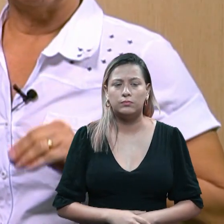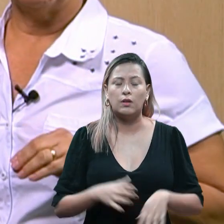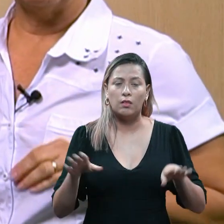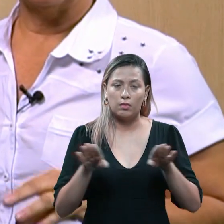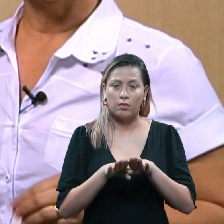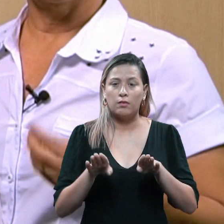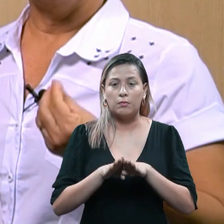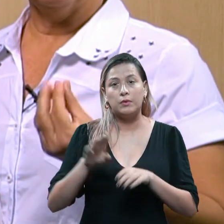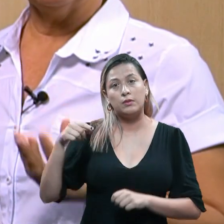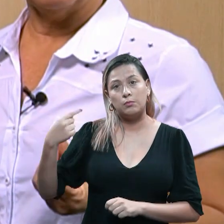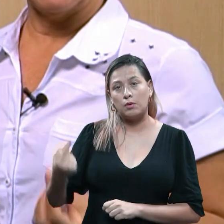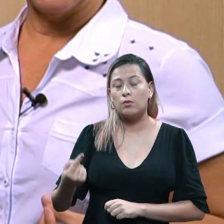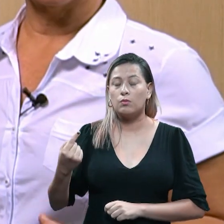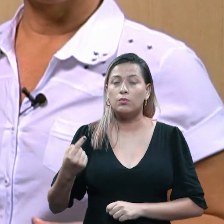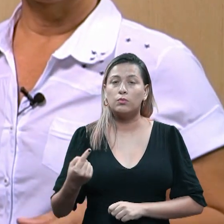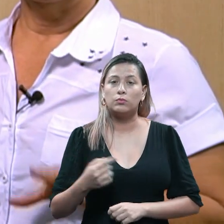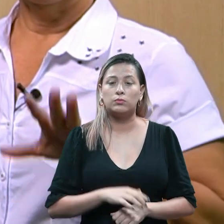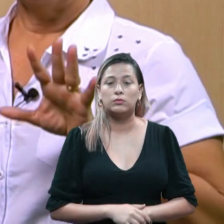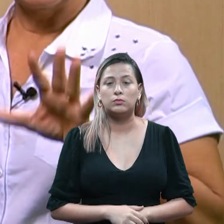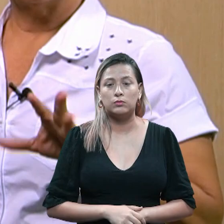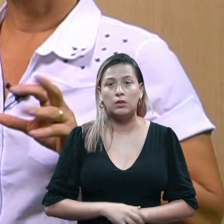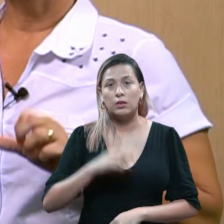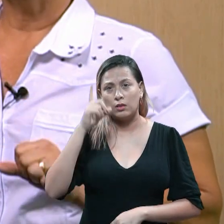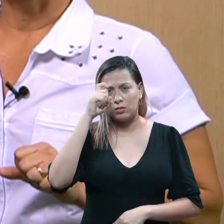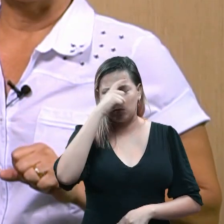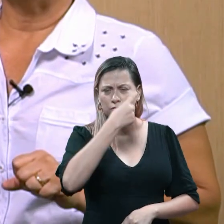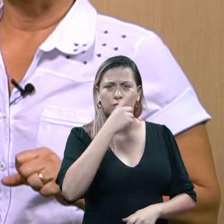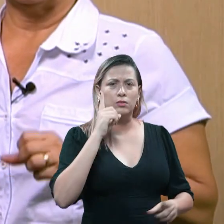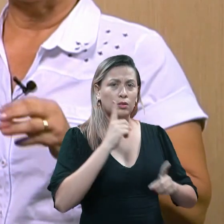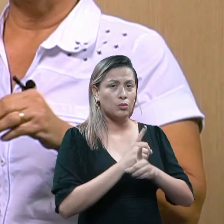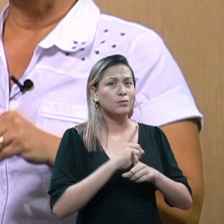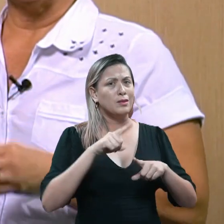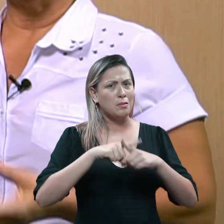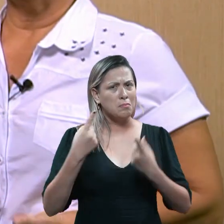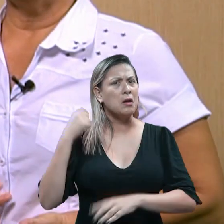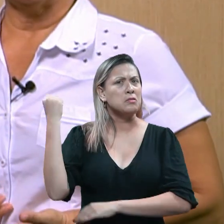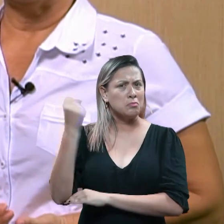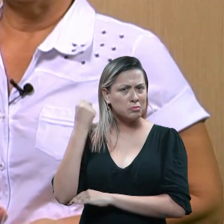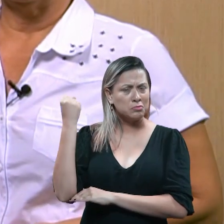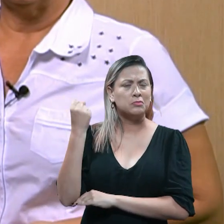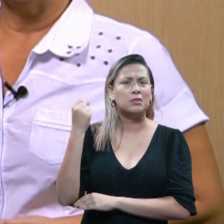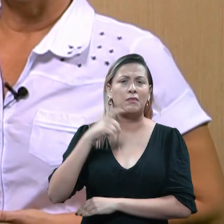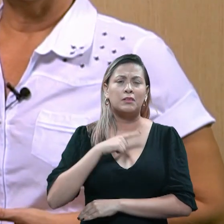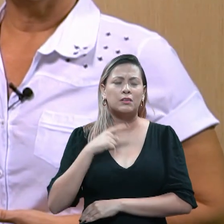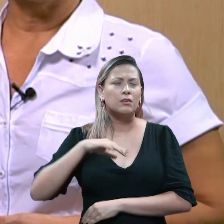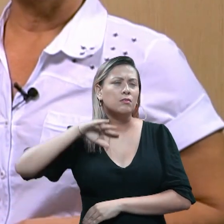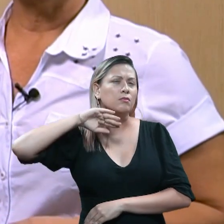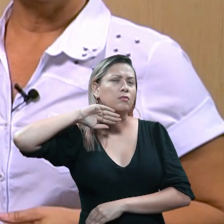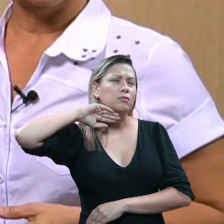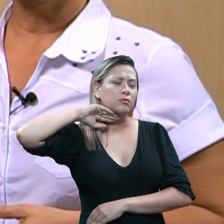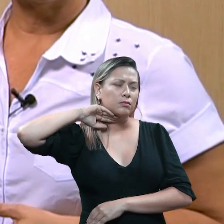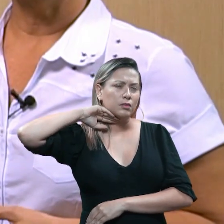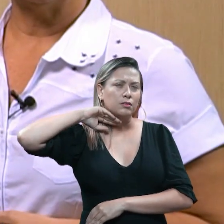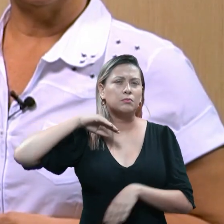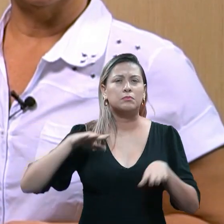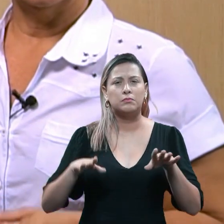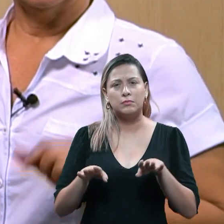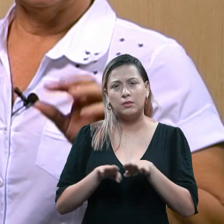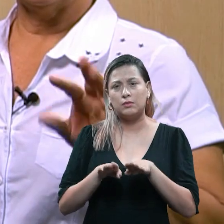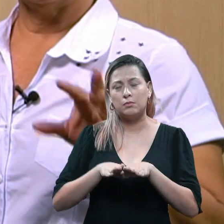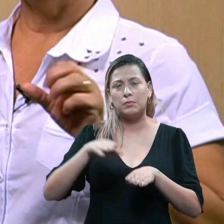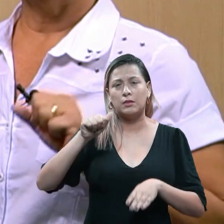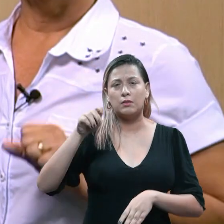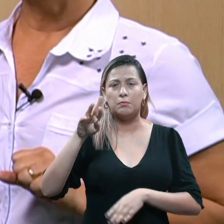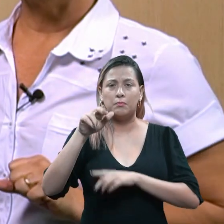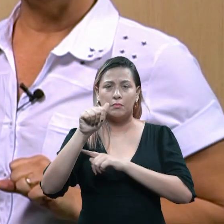outra forma, que é muito rara, mas é muito grave, acompanhada de febre, leucocitose e atralgia.